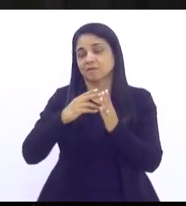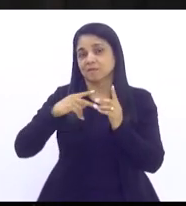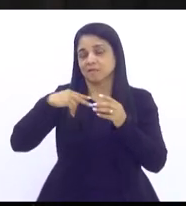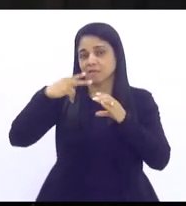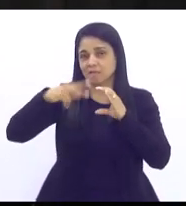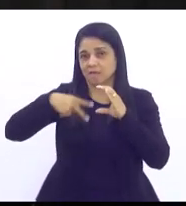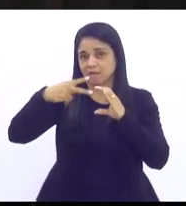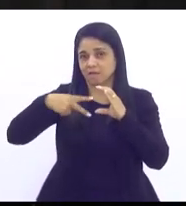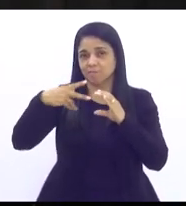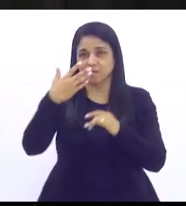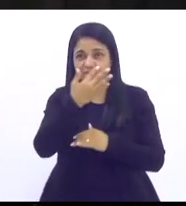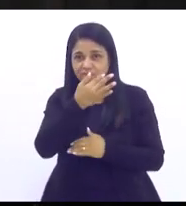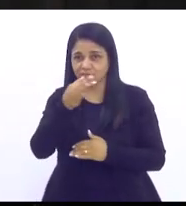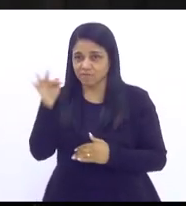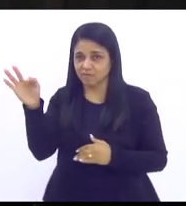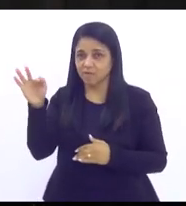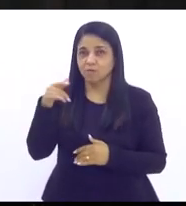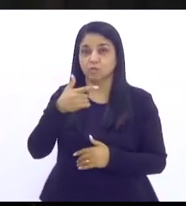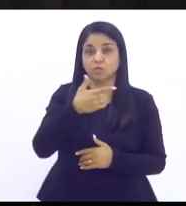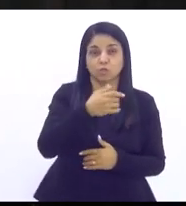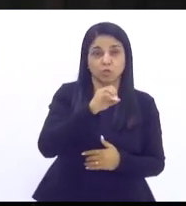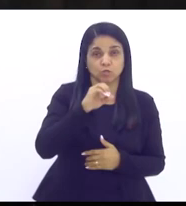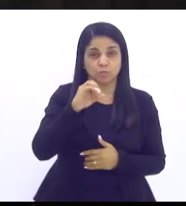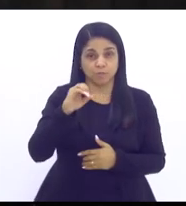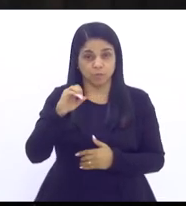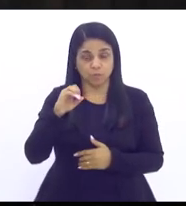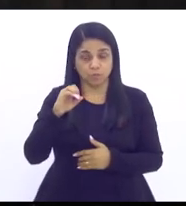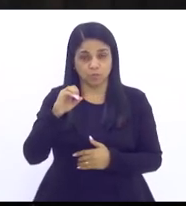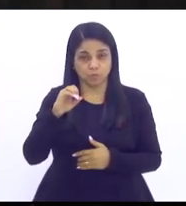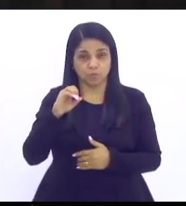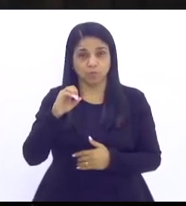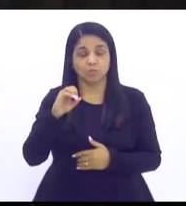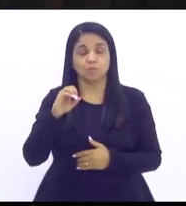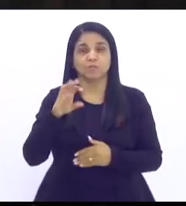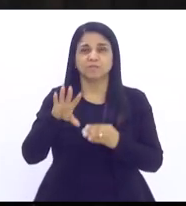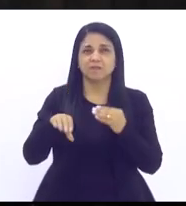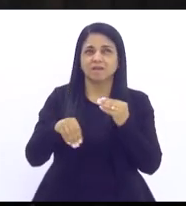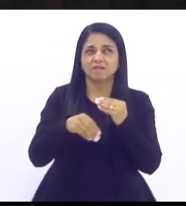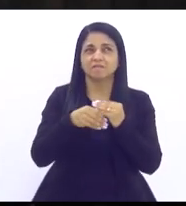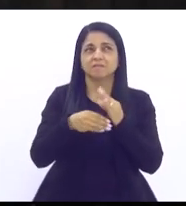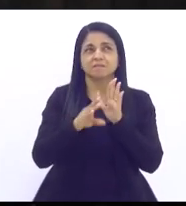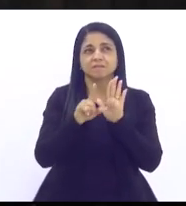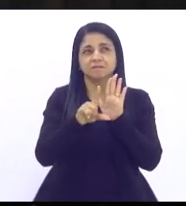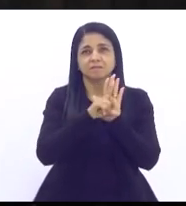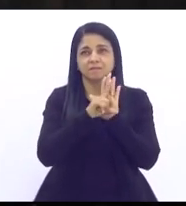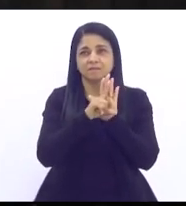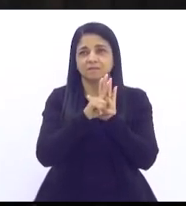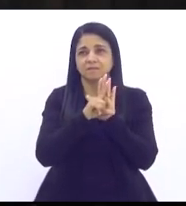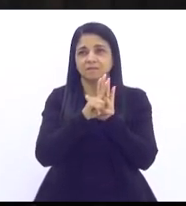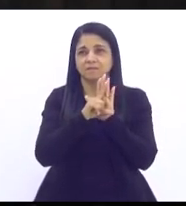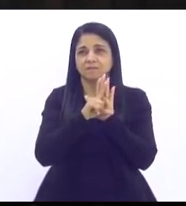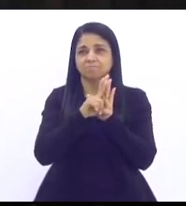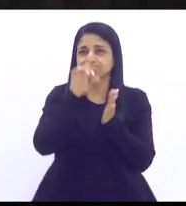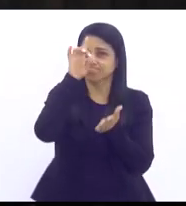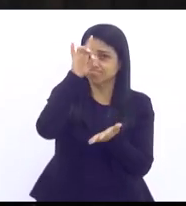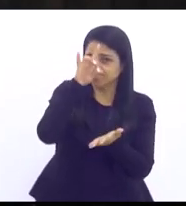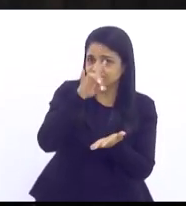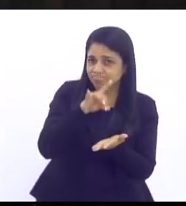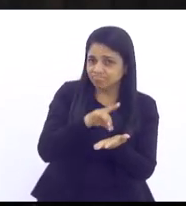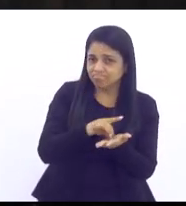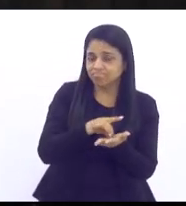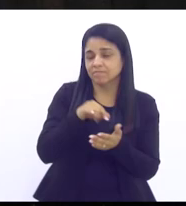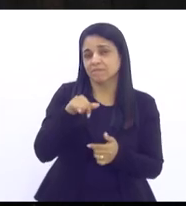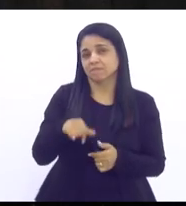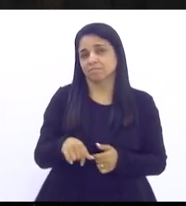Federal no ano 2000, a Lei Complementar se tornou realidade